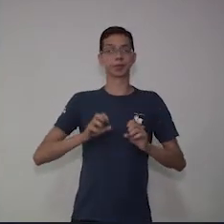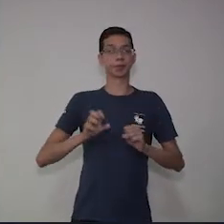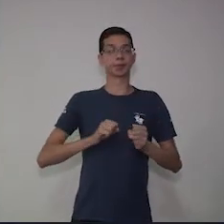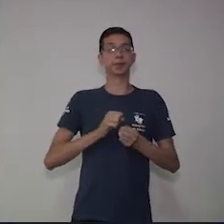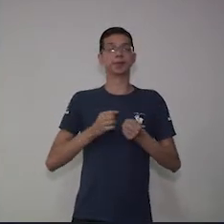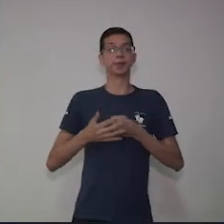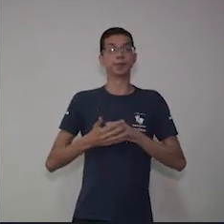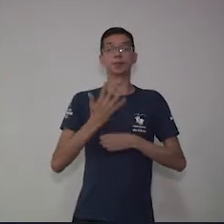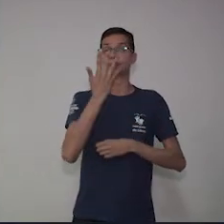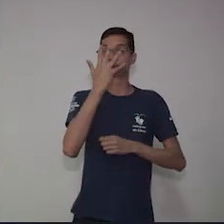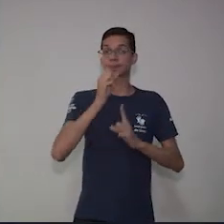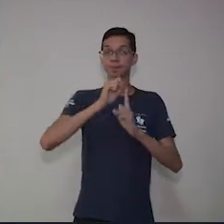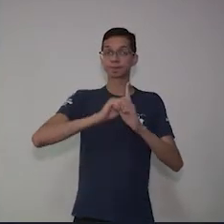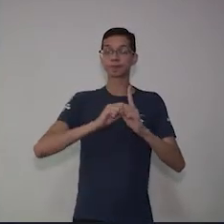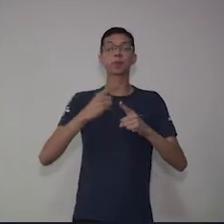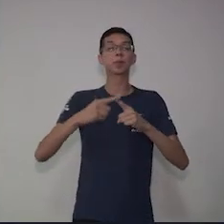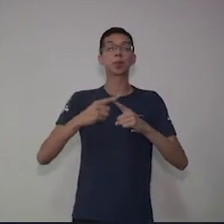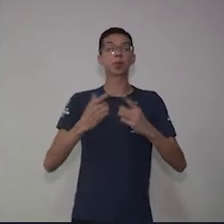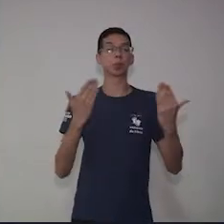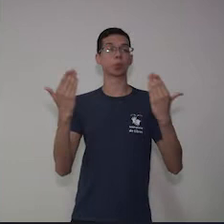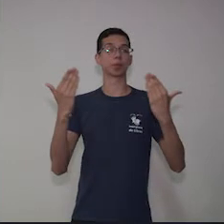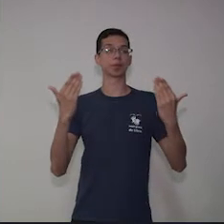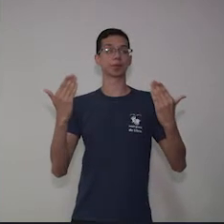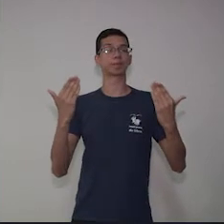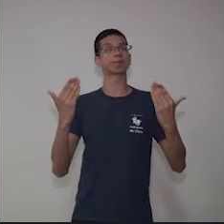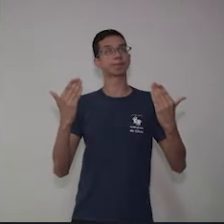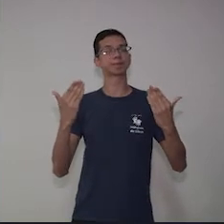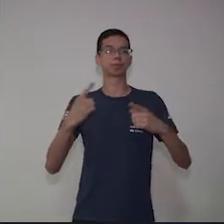pode estar seguramente relacionado ao período do